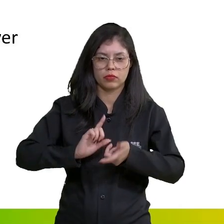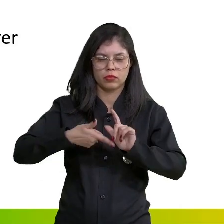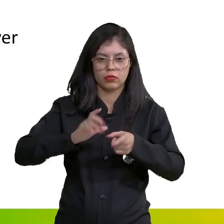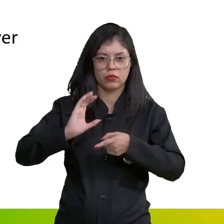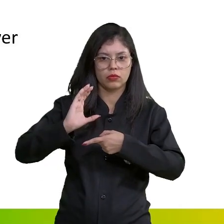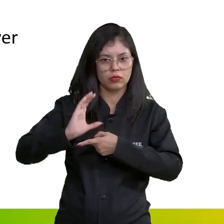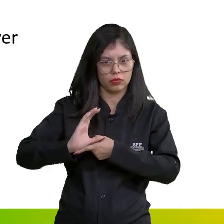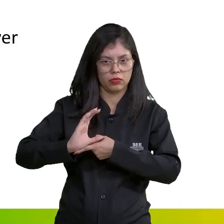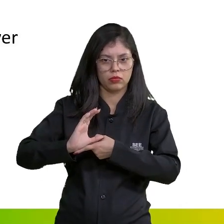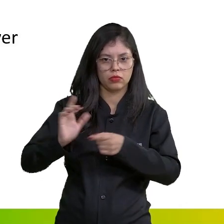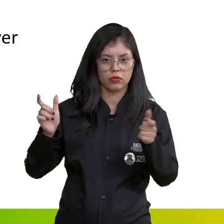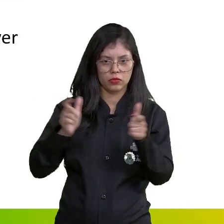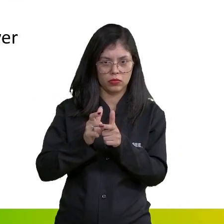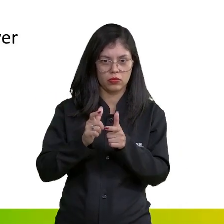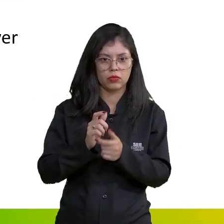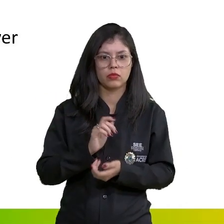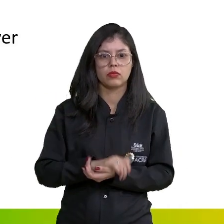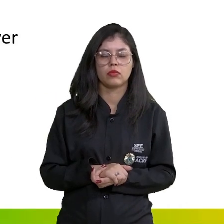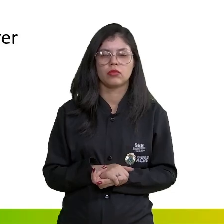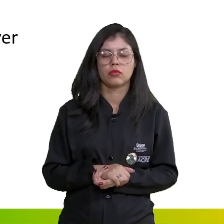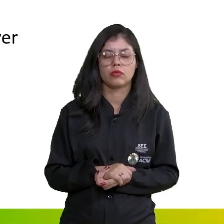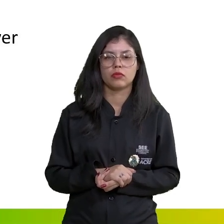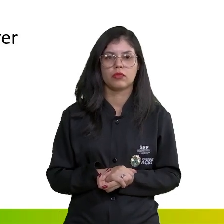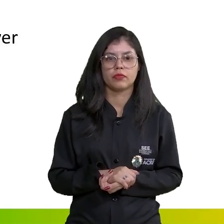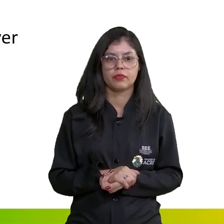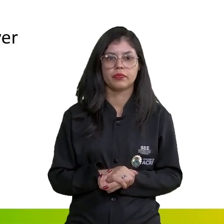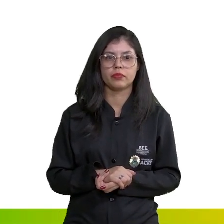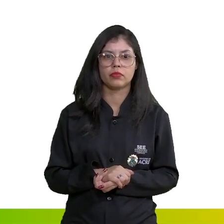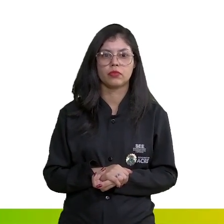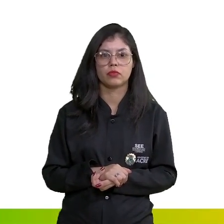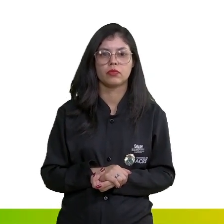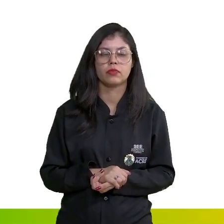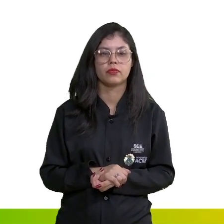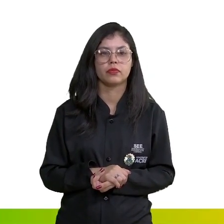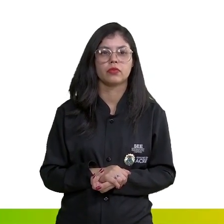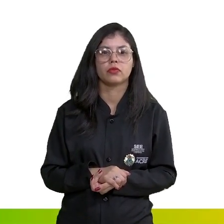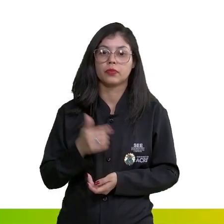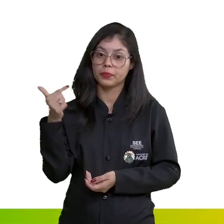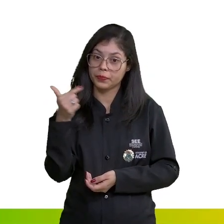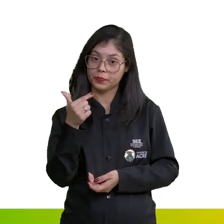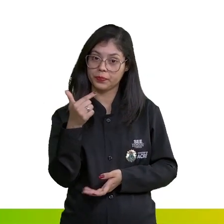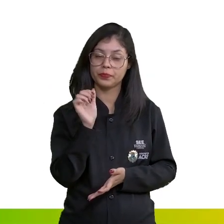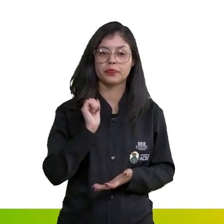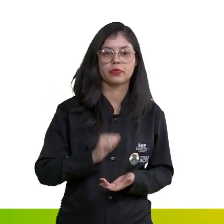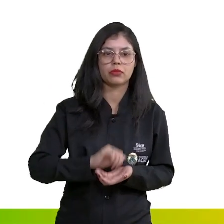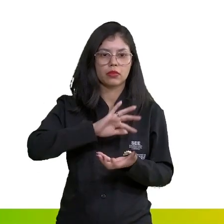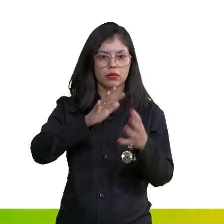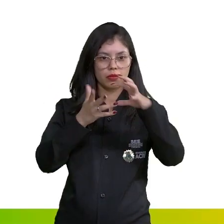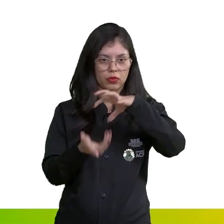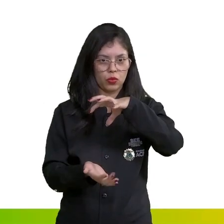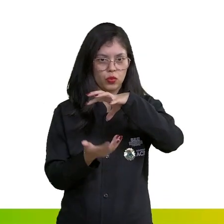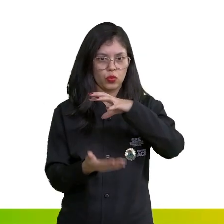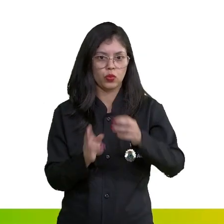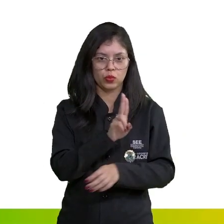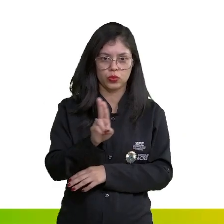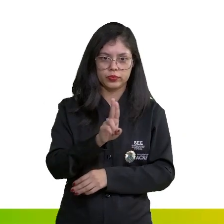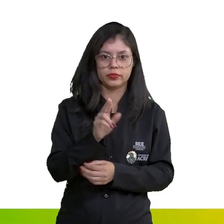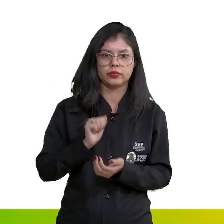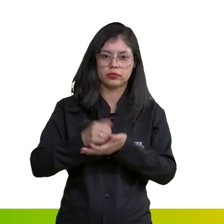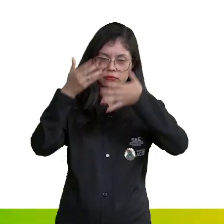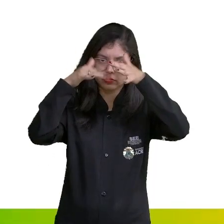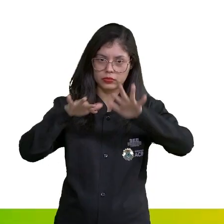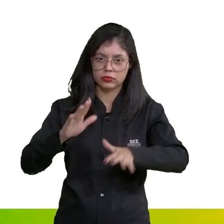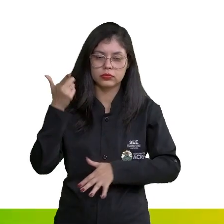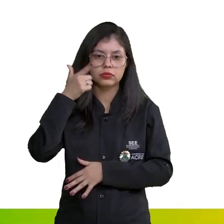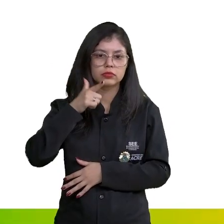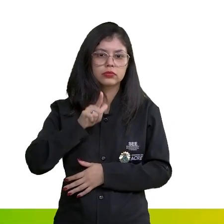aqui reduzir o desmatamento, tá? Então, gabarito C. Vamos para a questão 2. O efeito estufa é o nome do